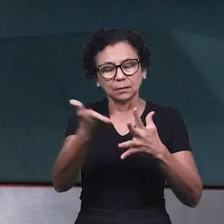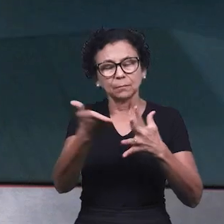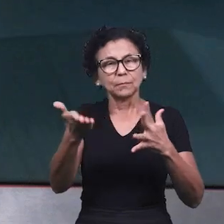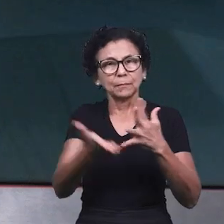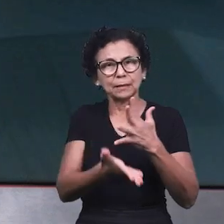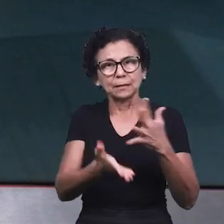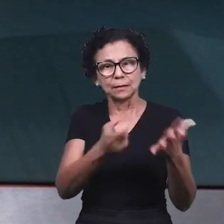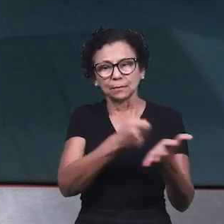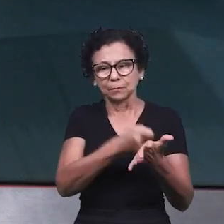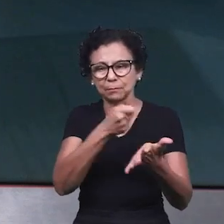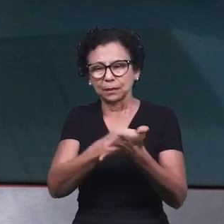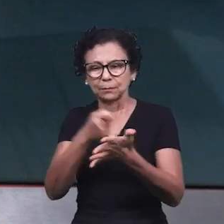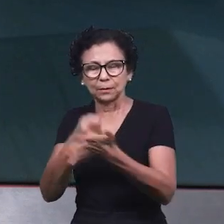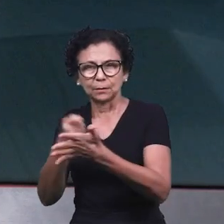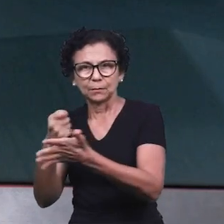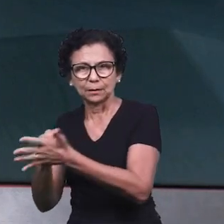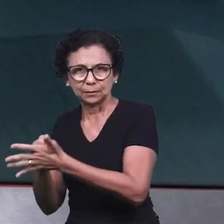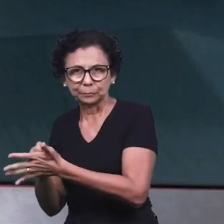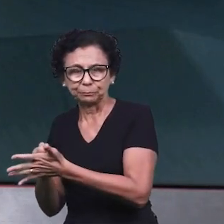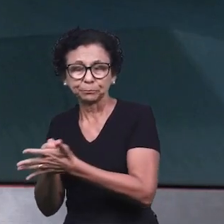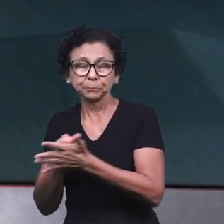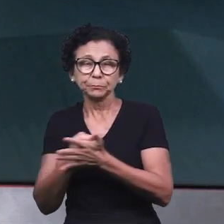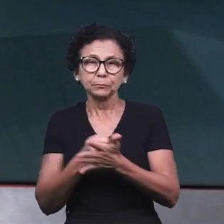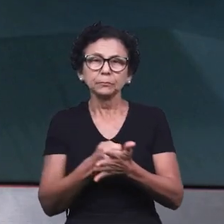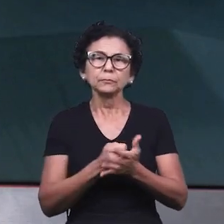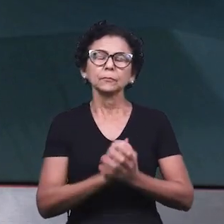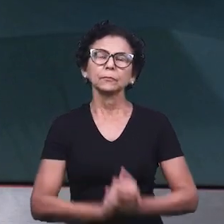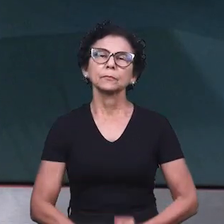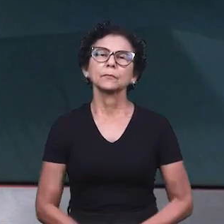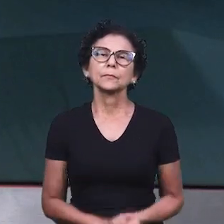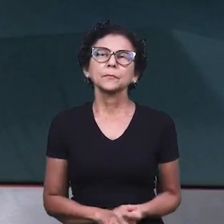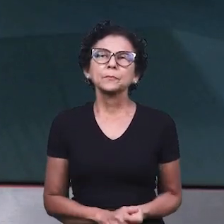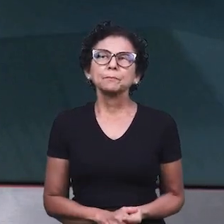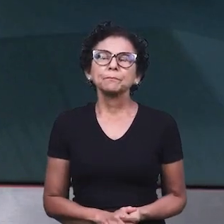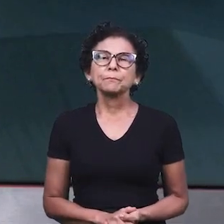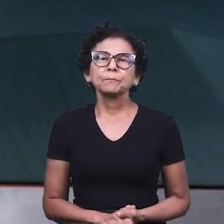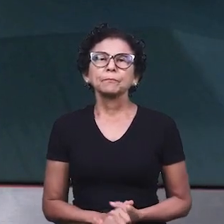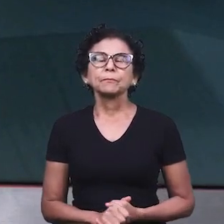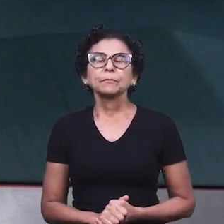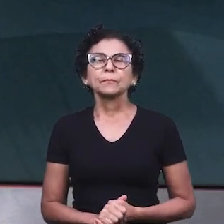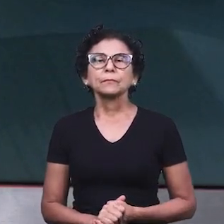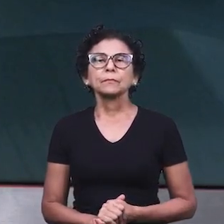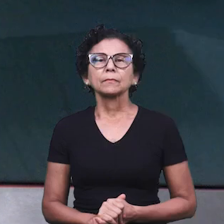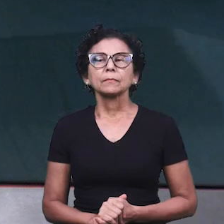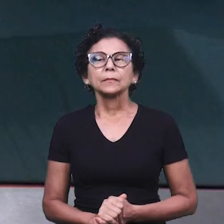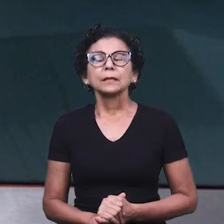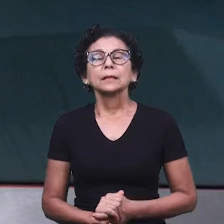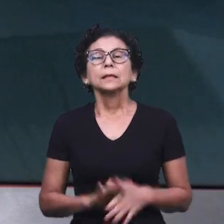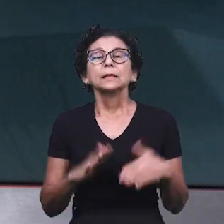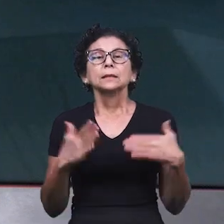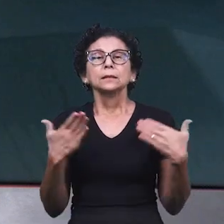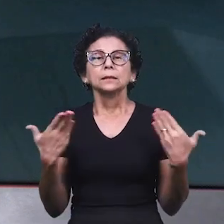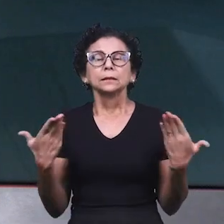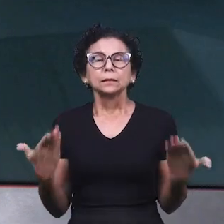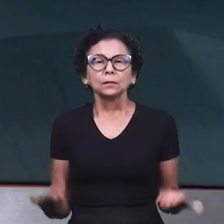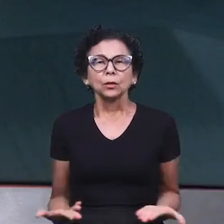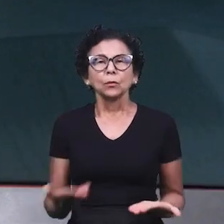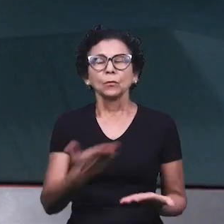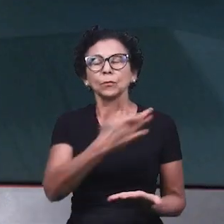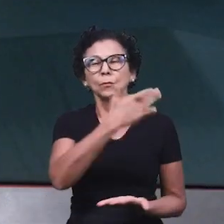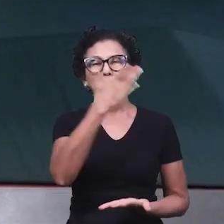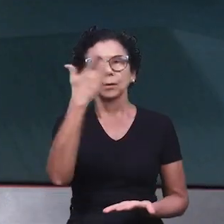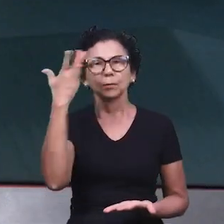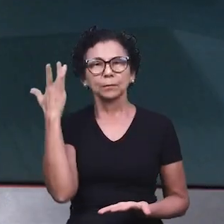ali. Para dividir esse valor em parcelas, quem tem o dinheiro, o detentor